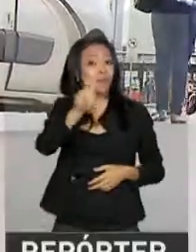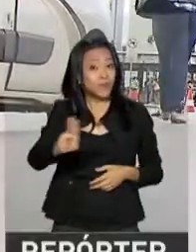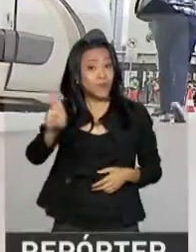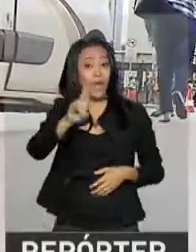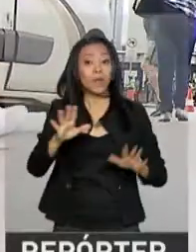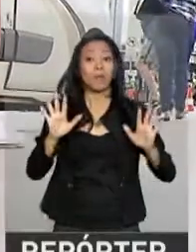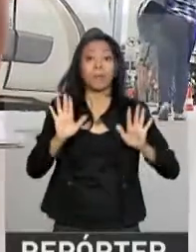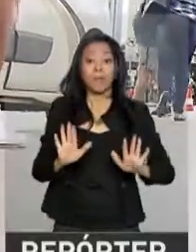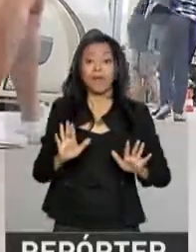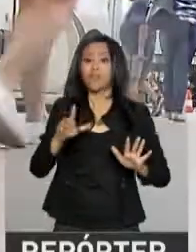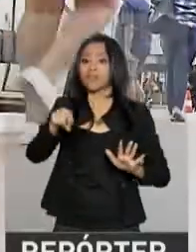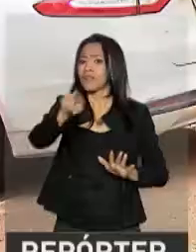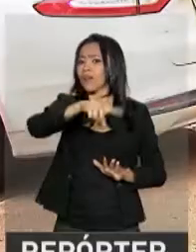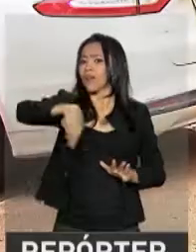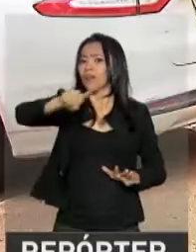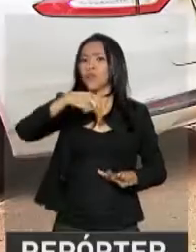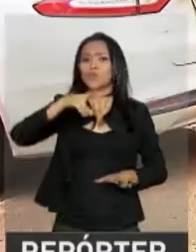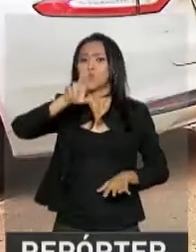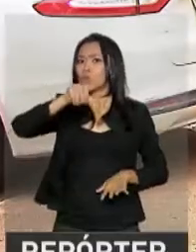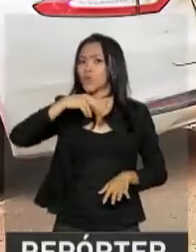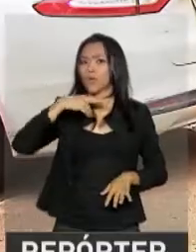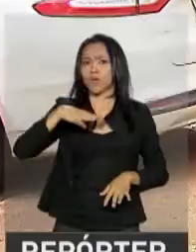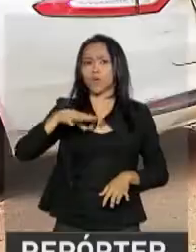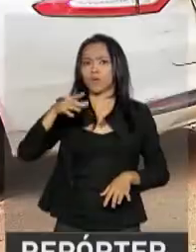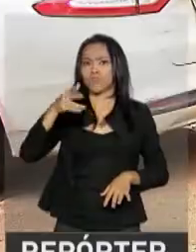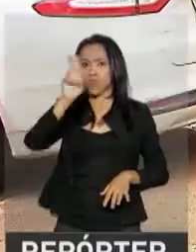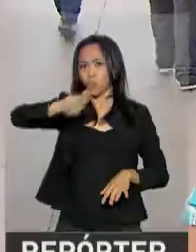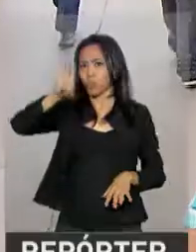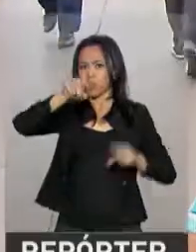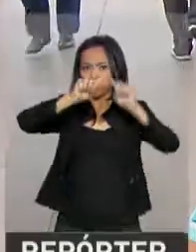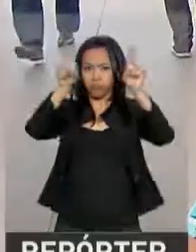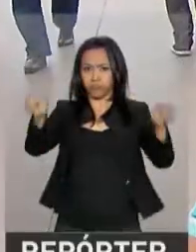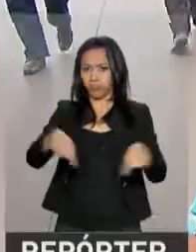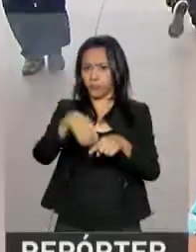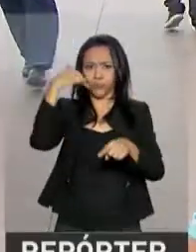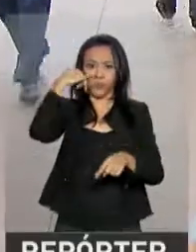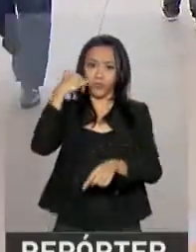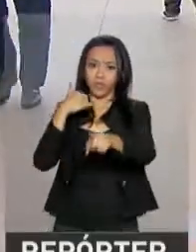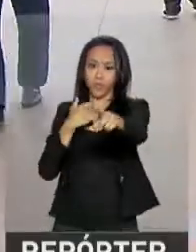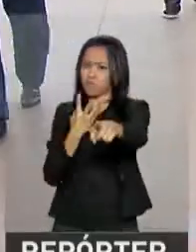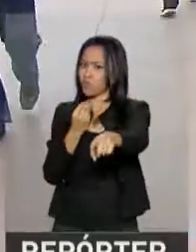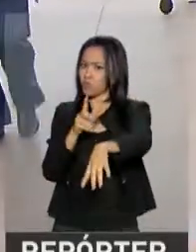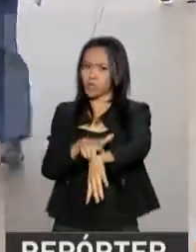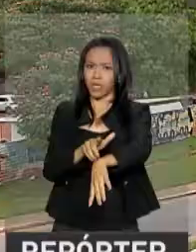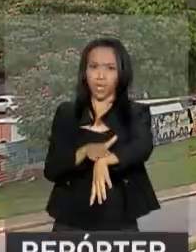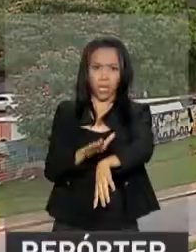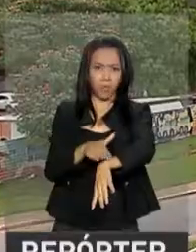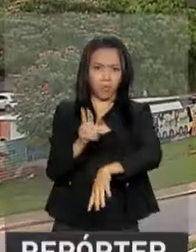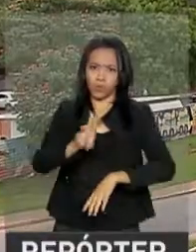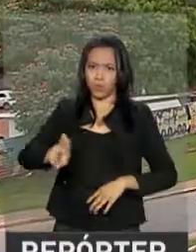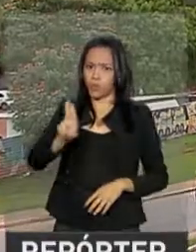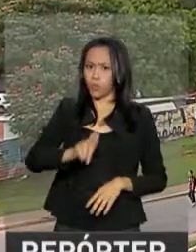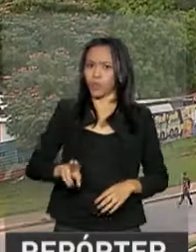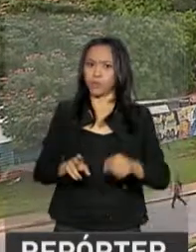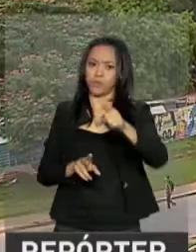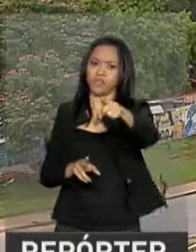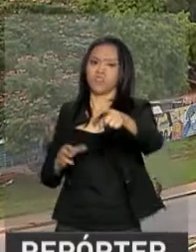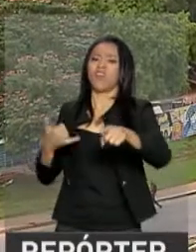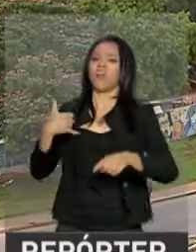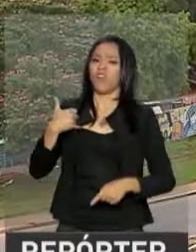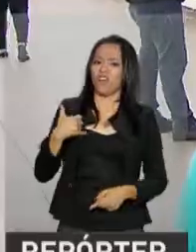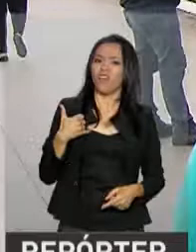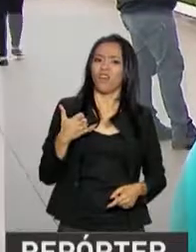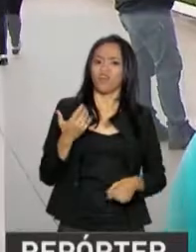tempo que muitos não têm ligação de um desses telefones públicos tem muito tempo que o novo governo aos 10 12 anos